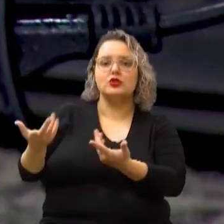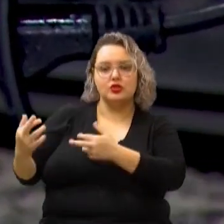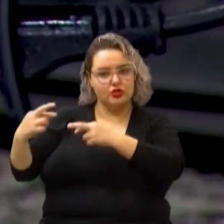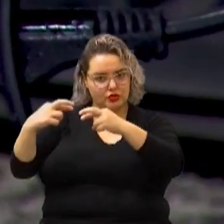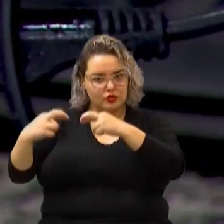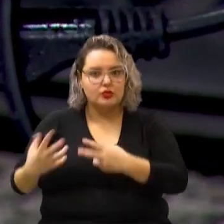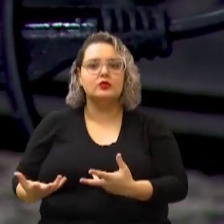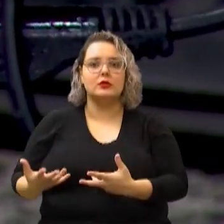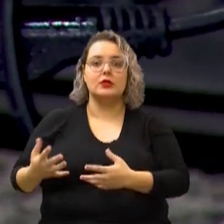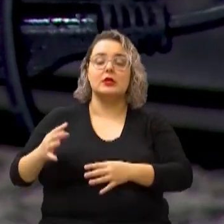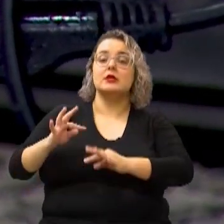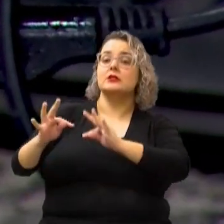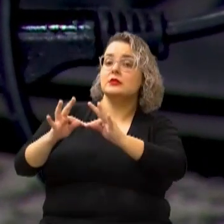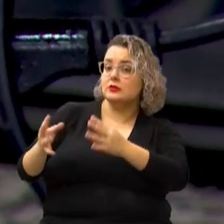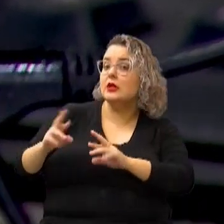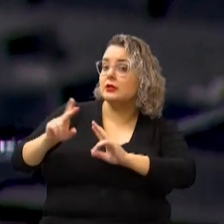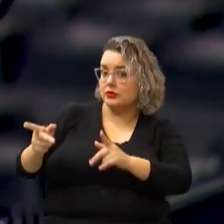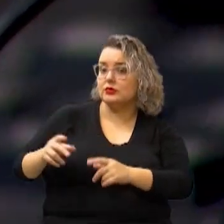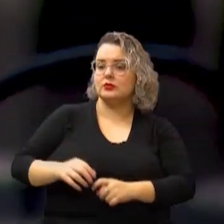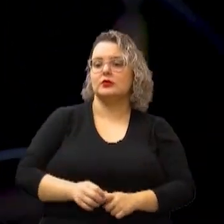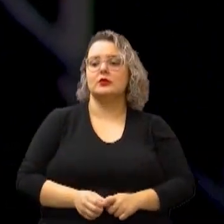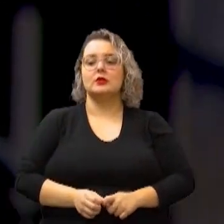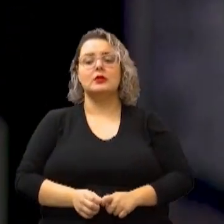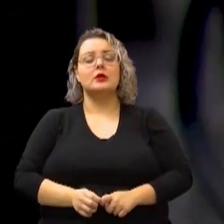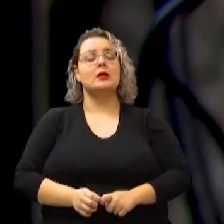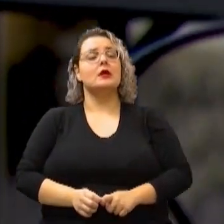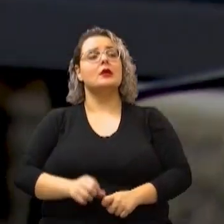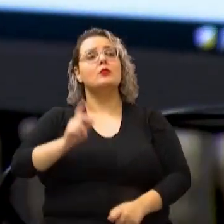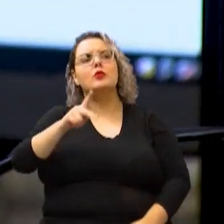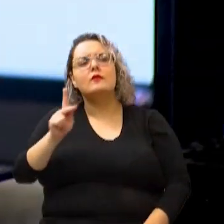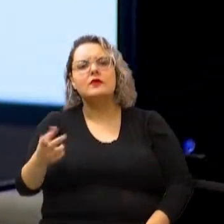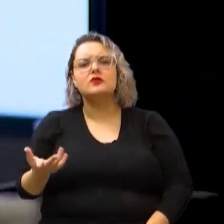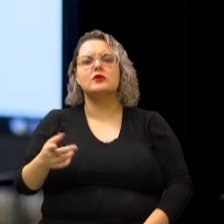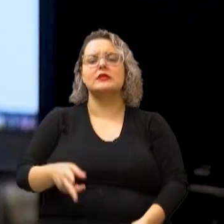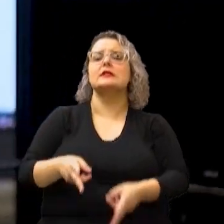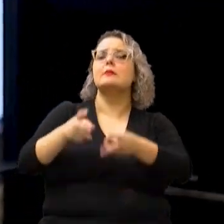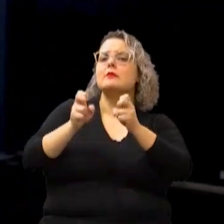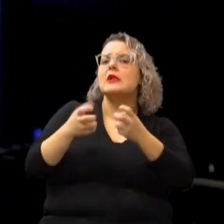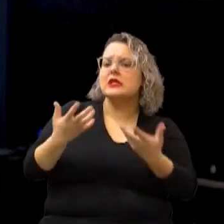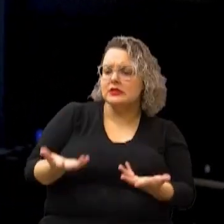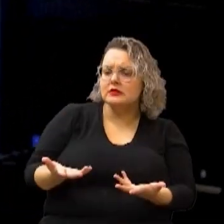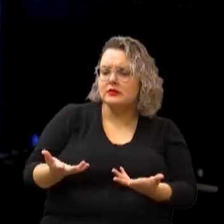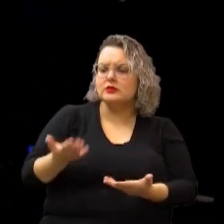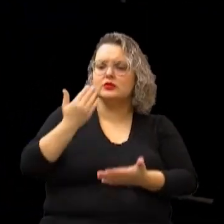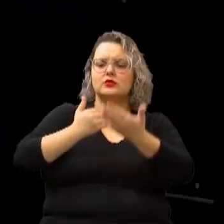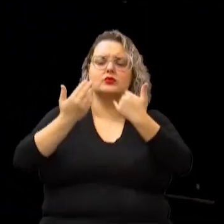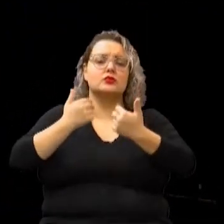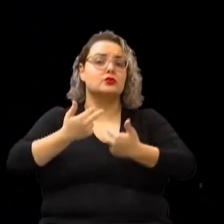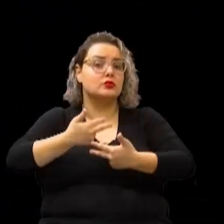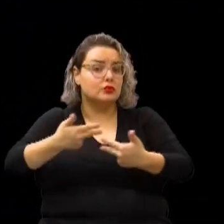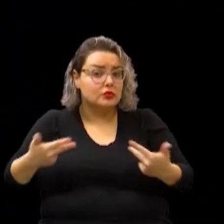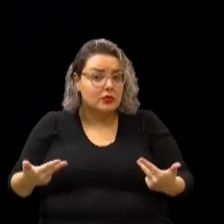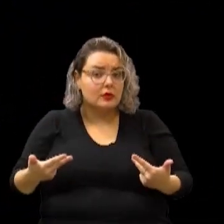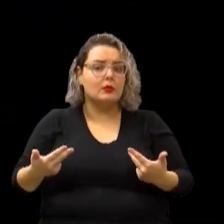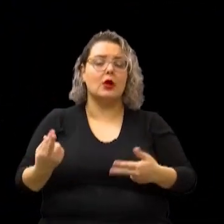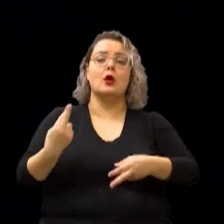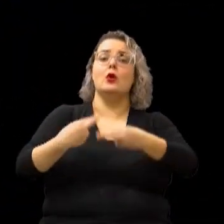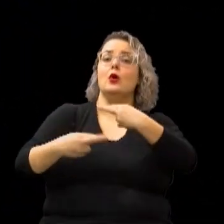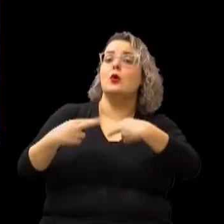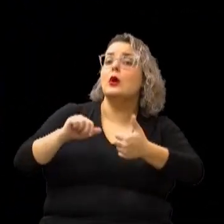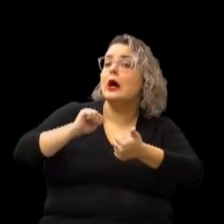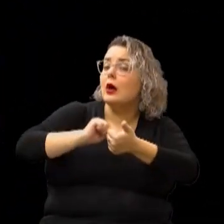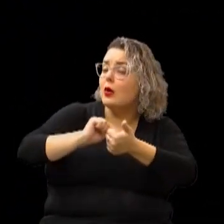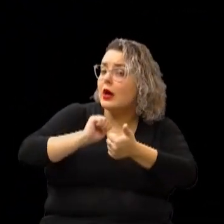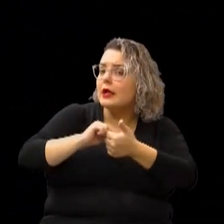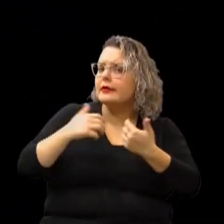da análise. São técnicas não destrutivas. E só tem, professor, essa identificação dos alimentos